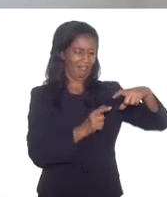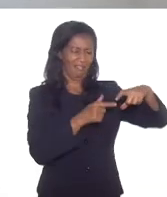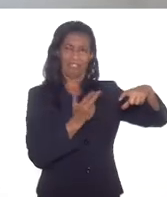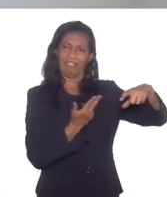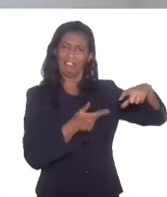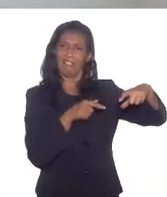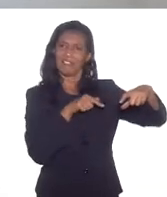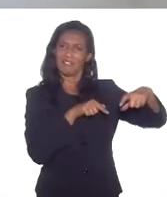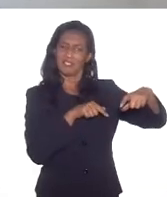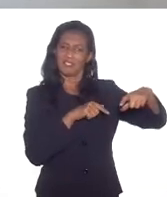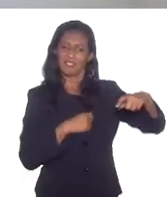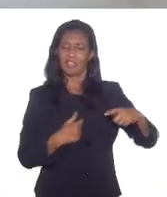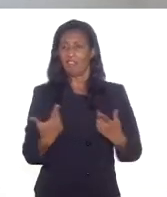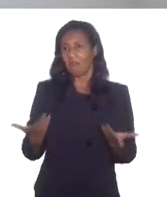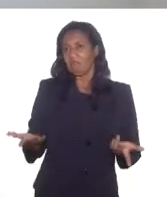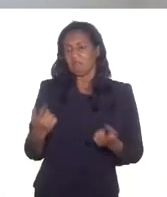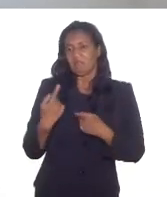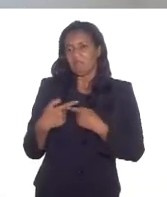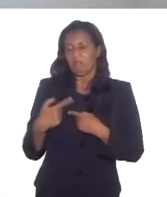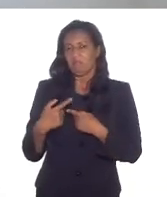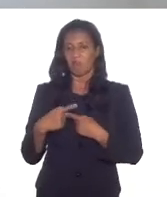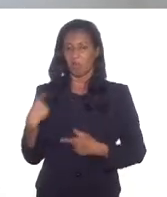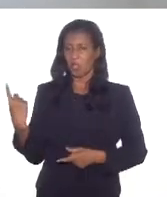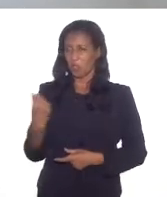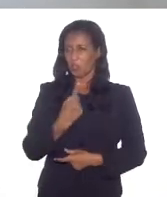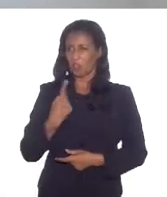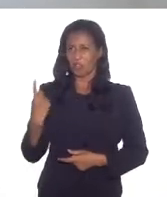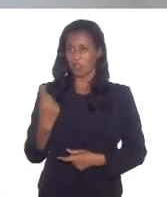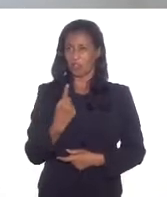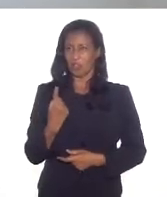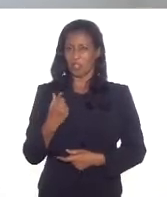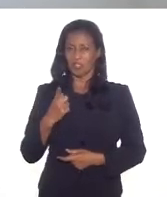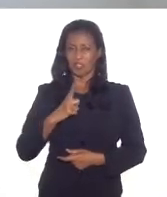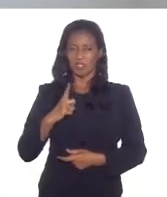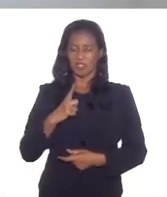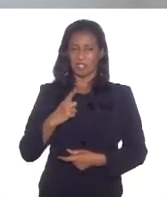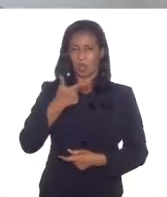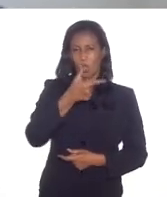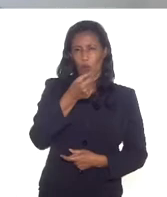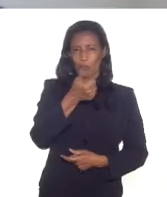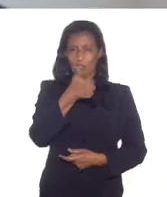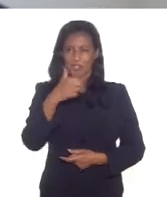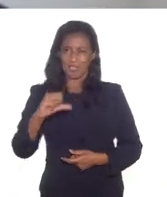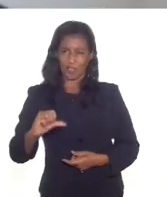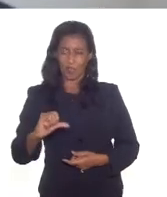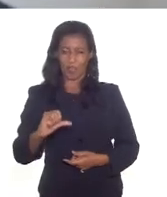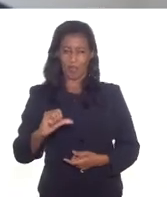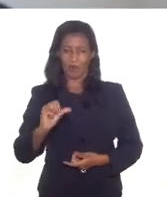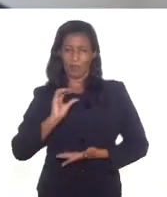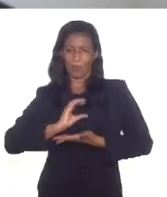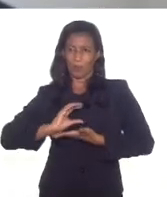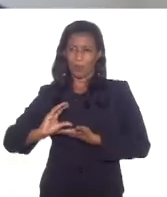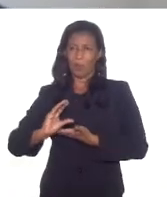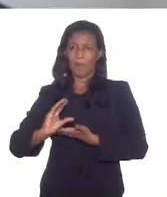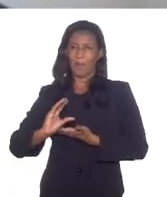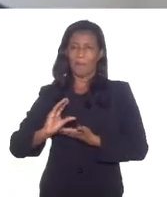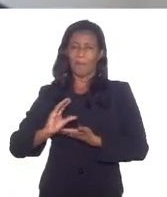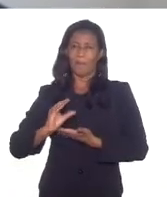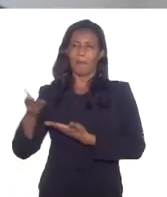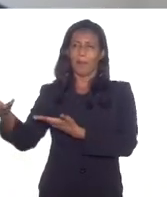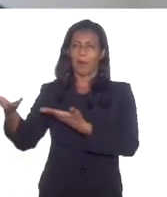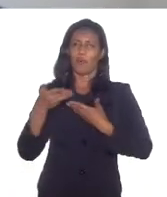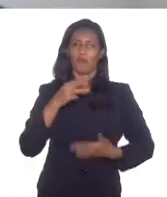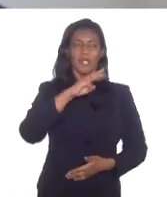Deve ser porque nós disponibilizamos recursos em 2019 para o chamamento dos 3 mil